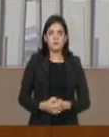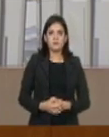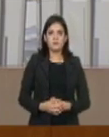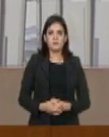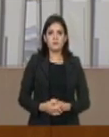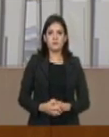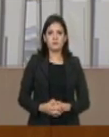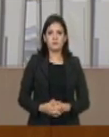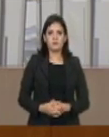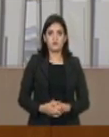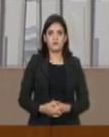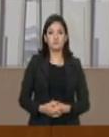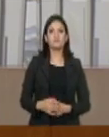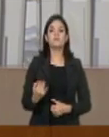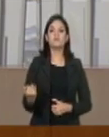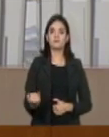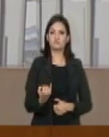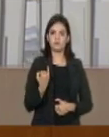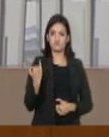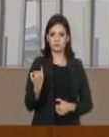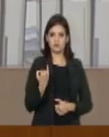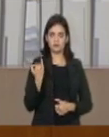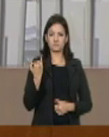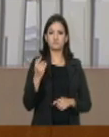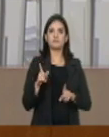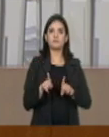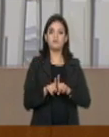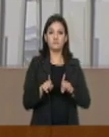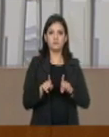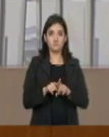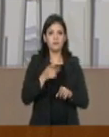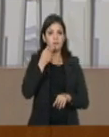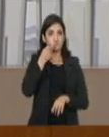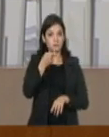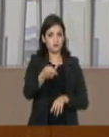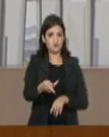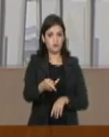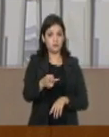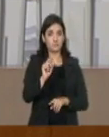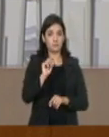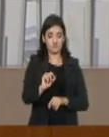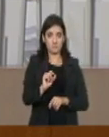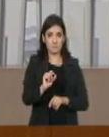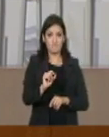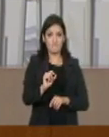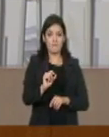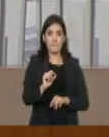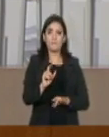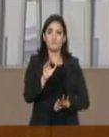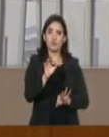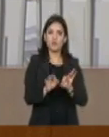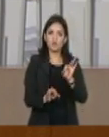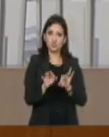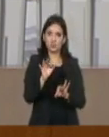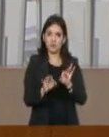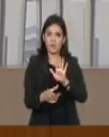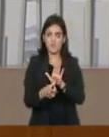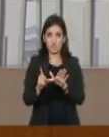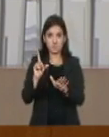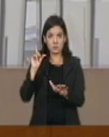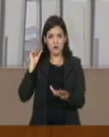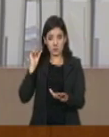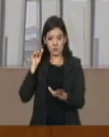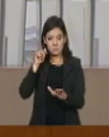É importante destacar que nos julgados anteriores desta Corte,